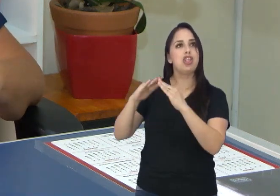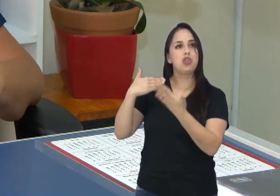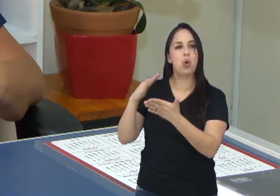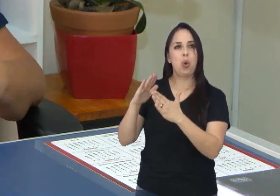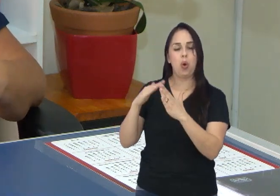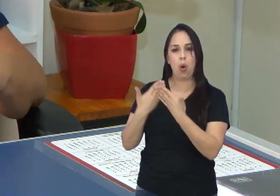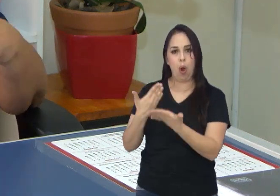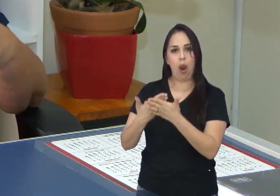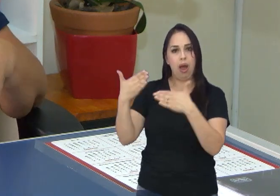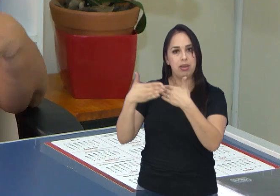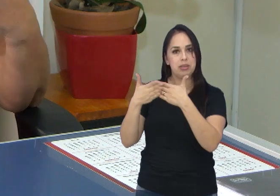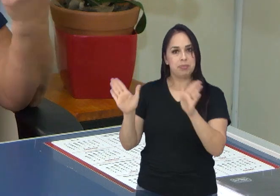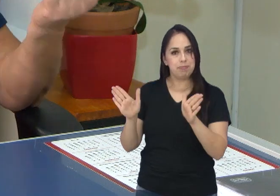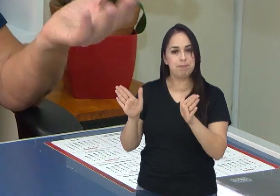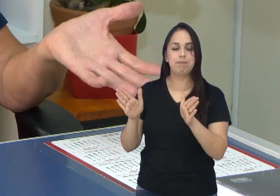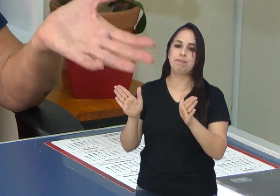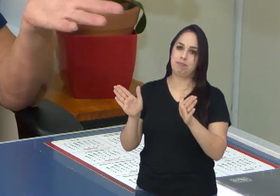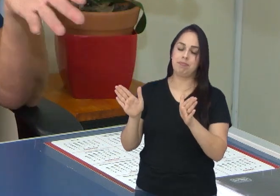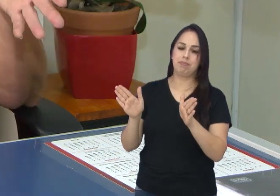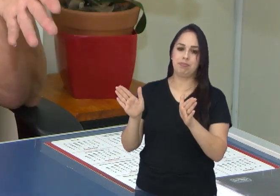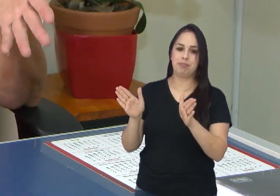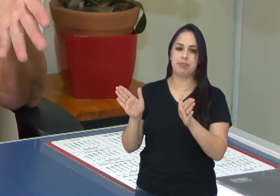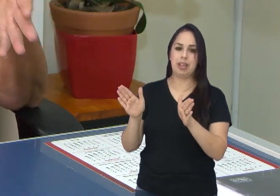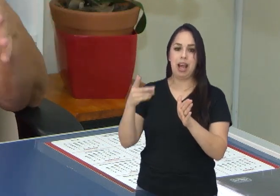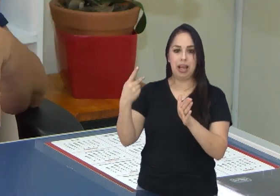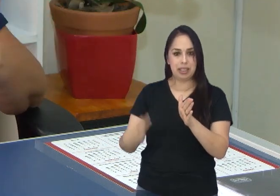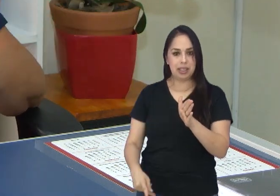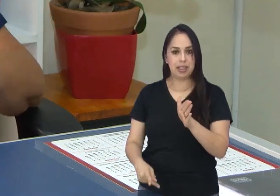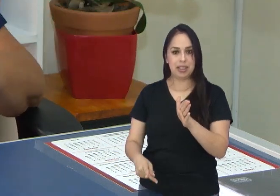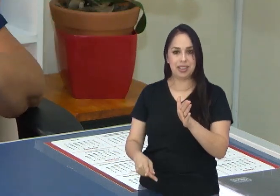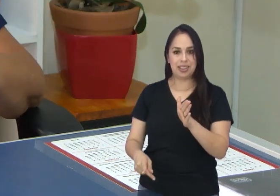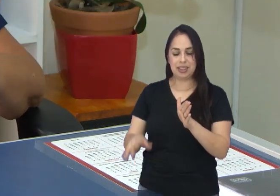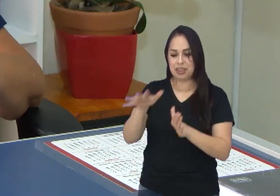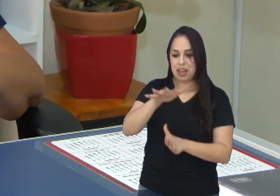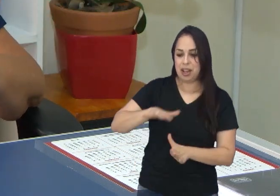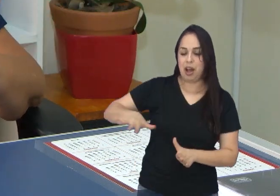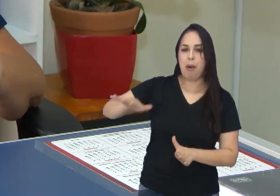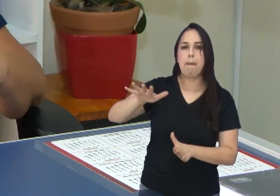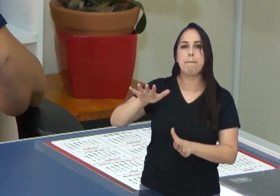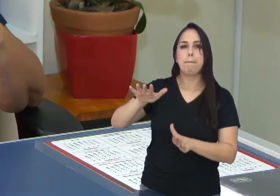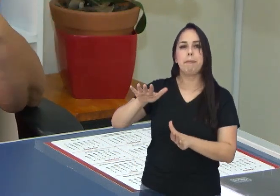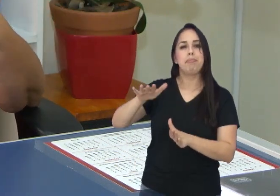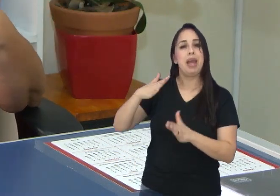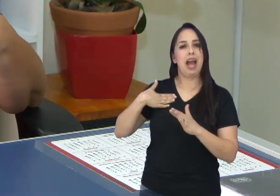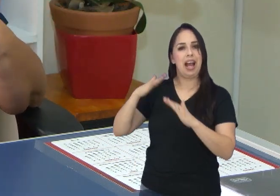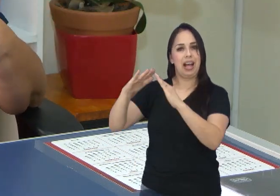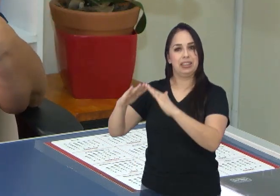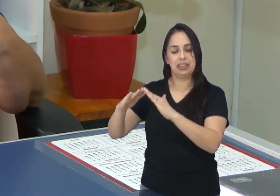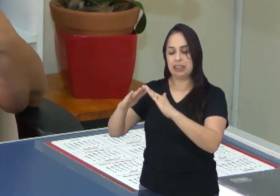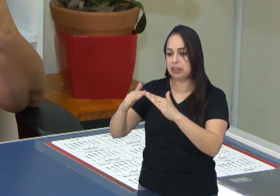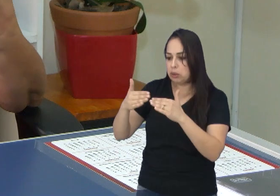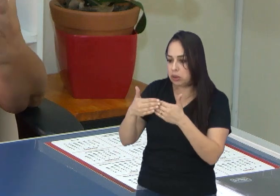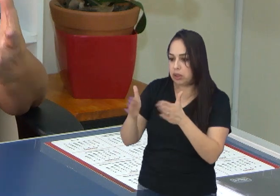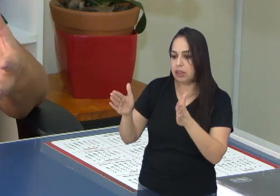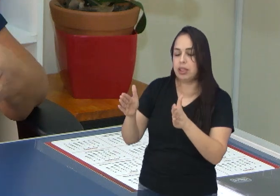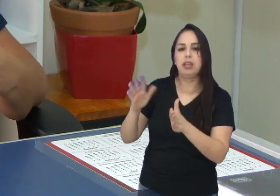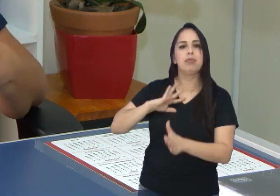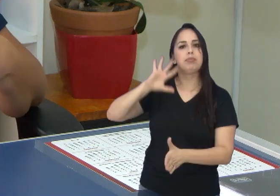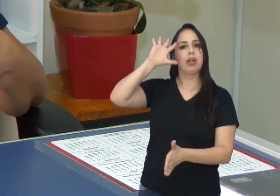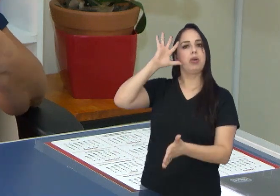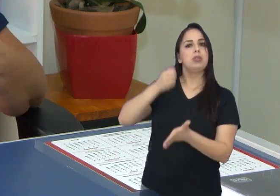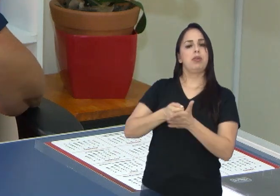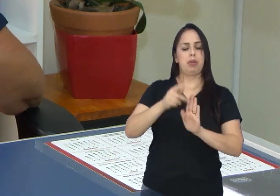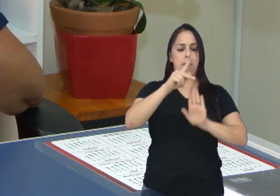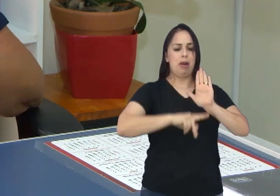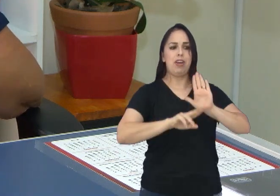bairro e abri a escola aqui onde era o espaço que eu morava, né? Então resolvi que eu queria fazer um